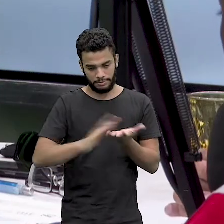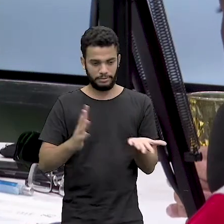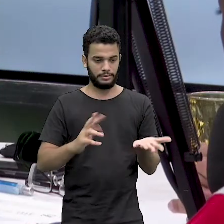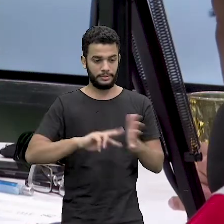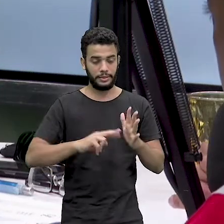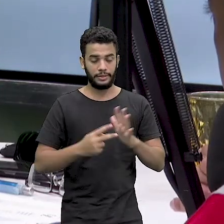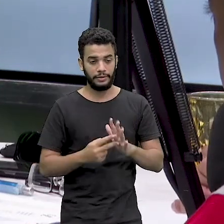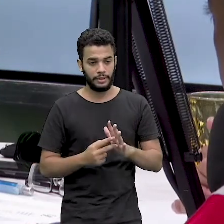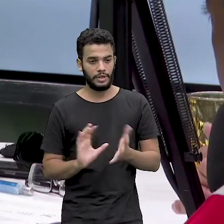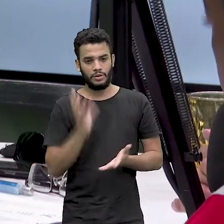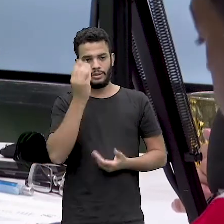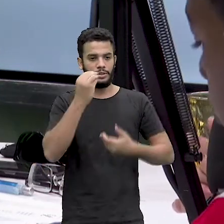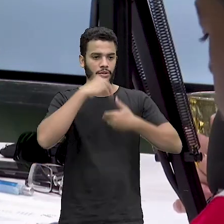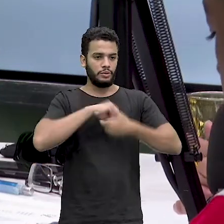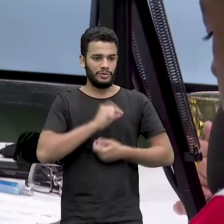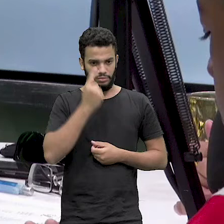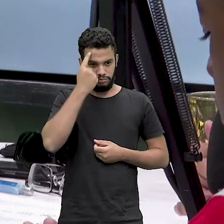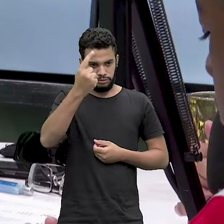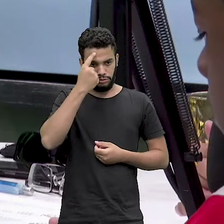né? Existe